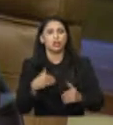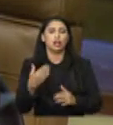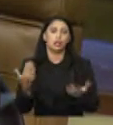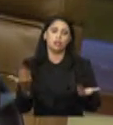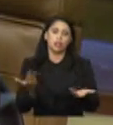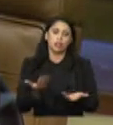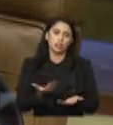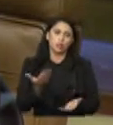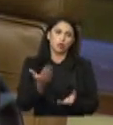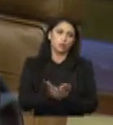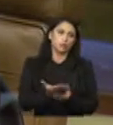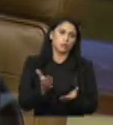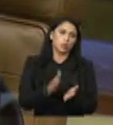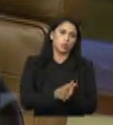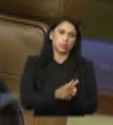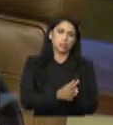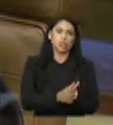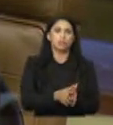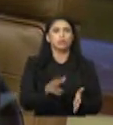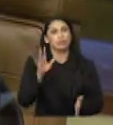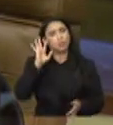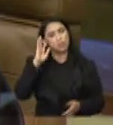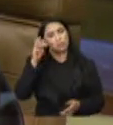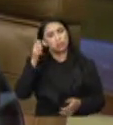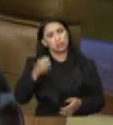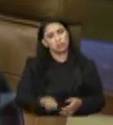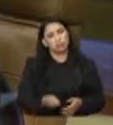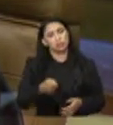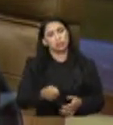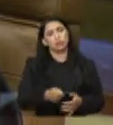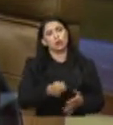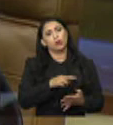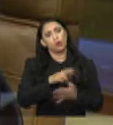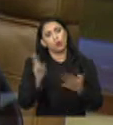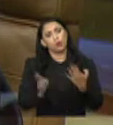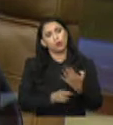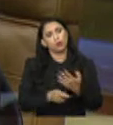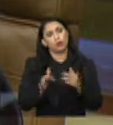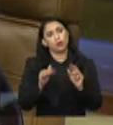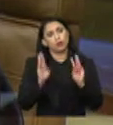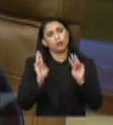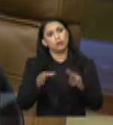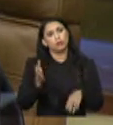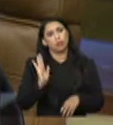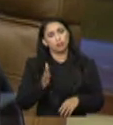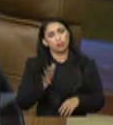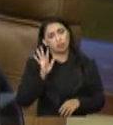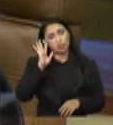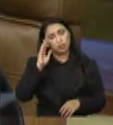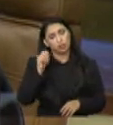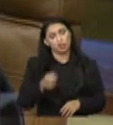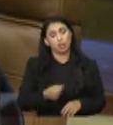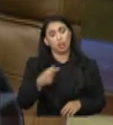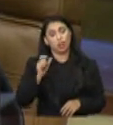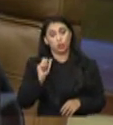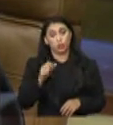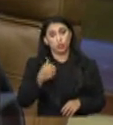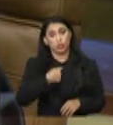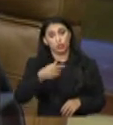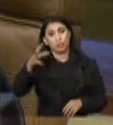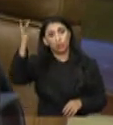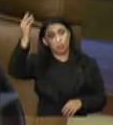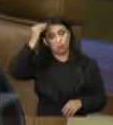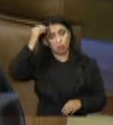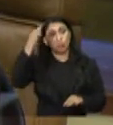processo sentença o trânsito no julgar é o que eu entendo ter assentar sua excelência